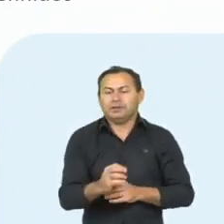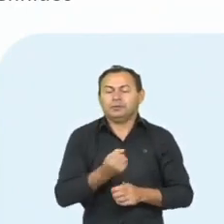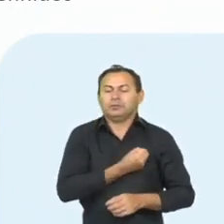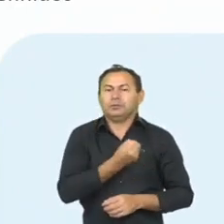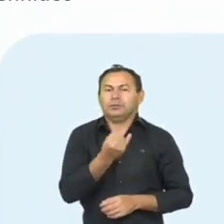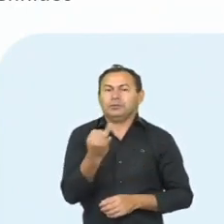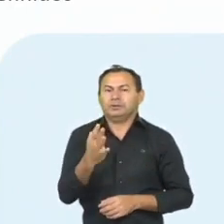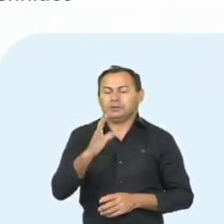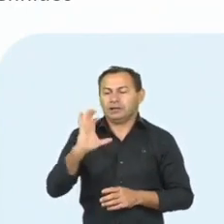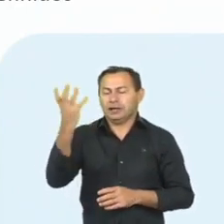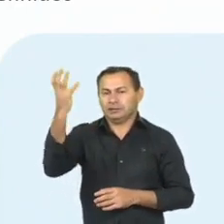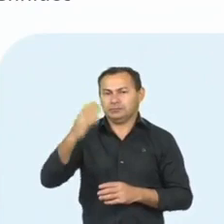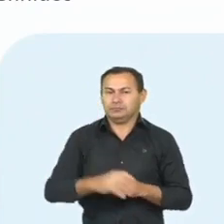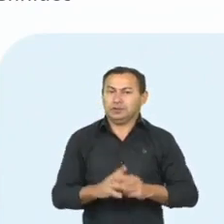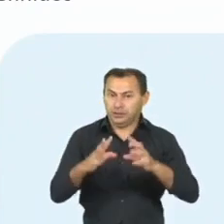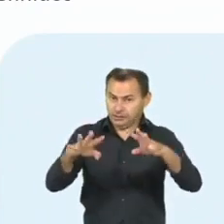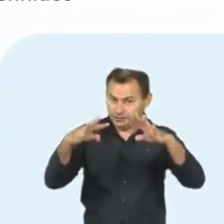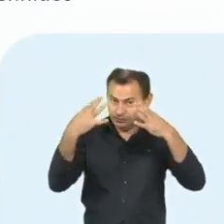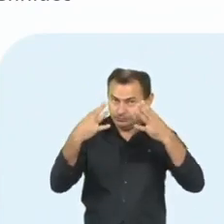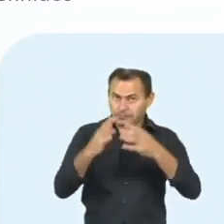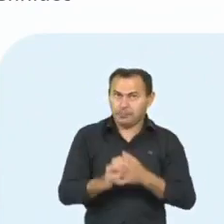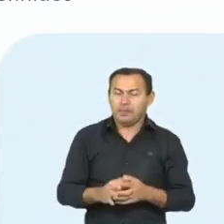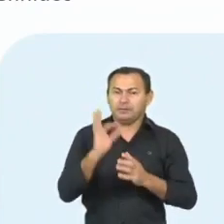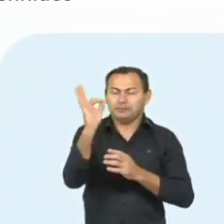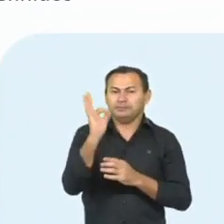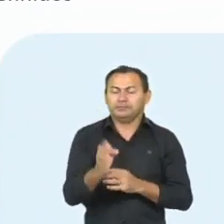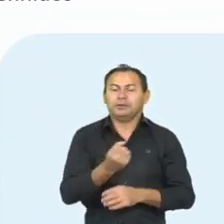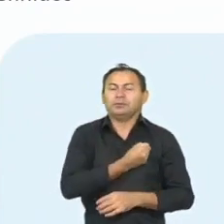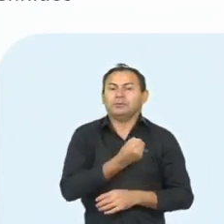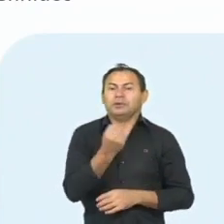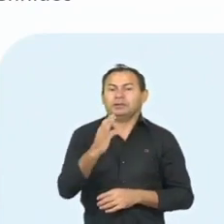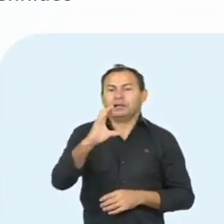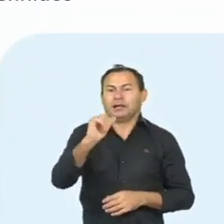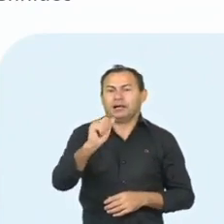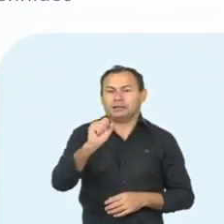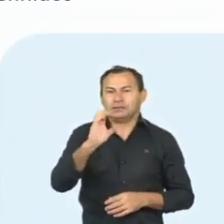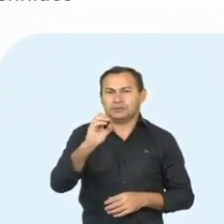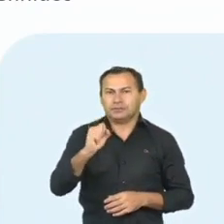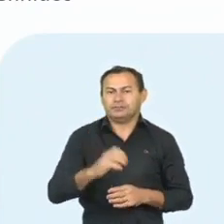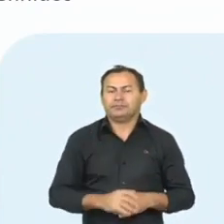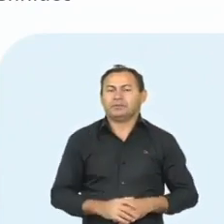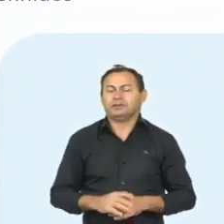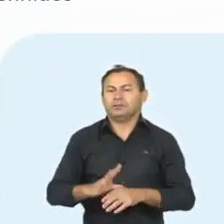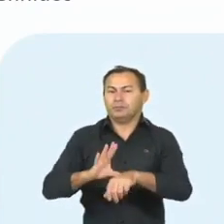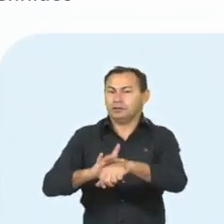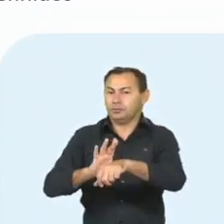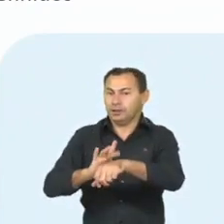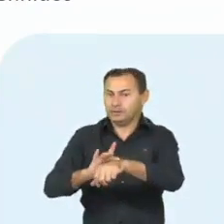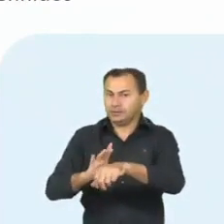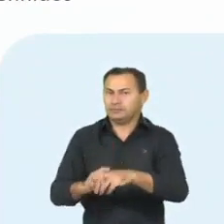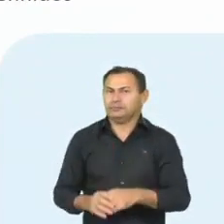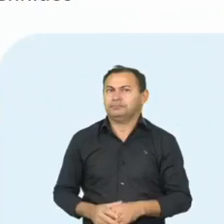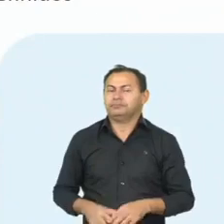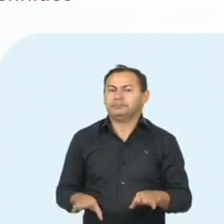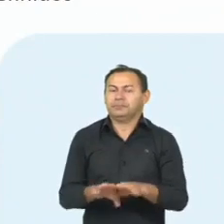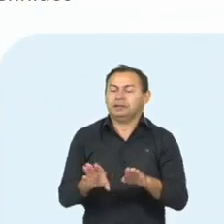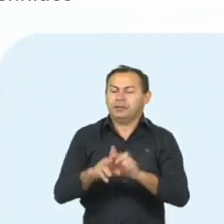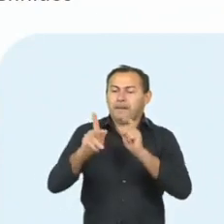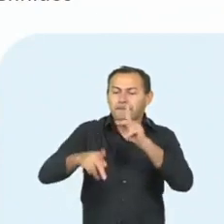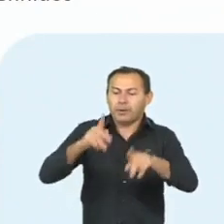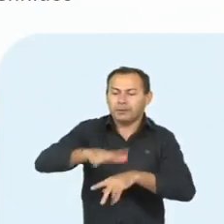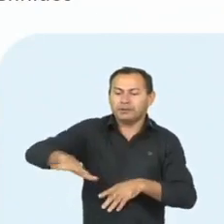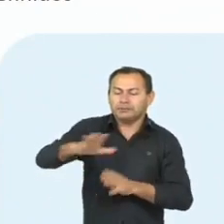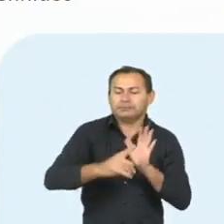número de casos, atenção aqui, proporção entre o número de casos de uma doença e a